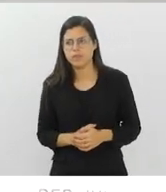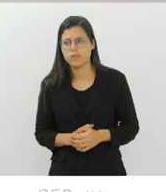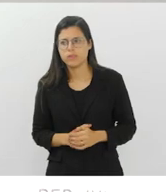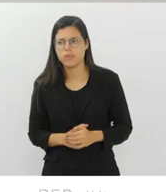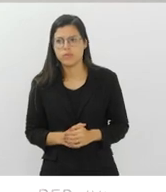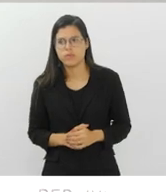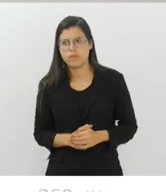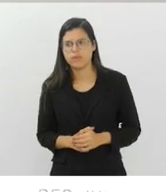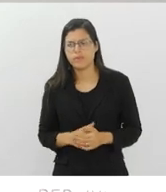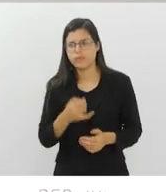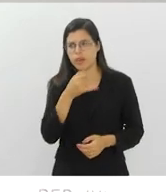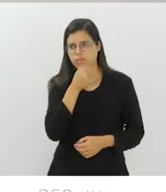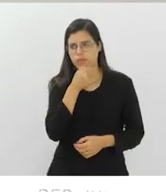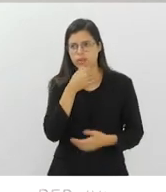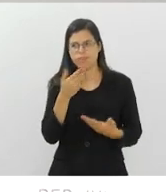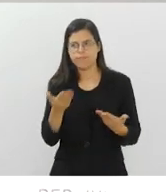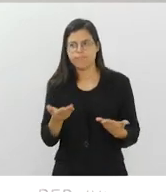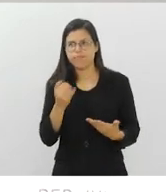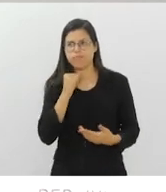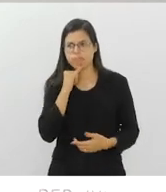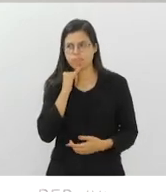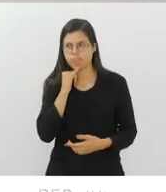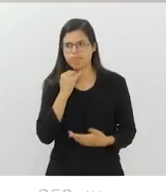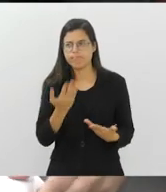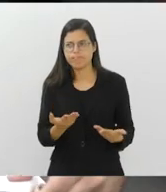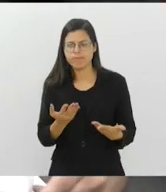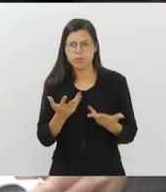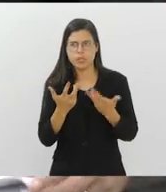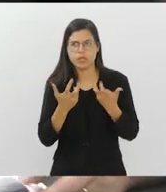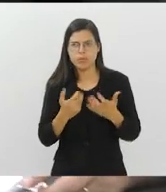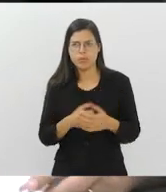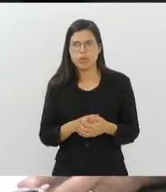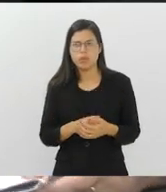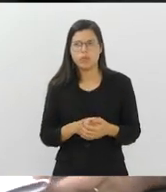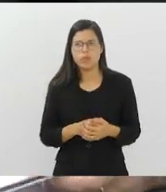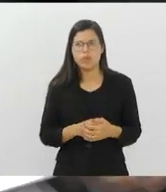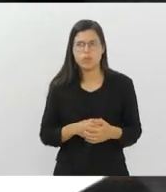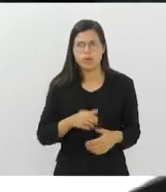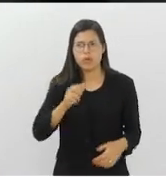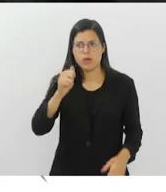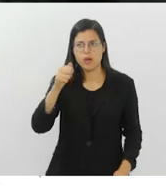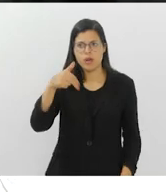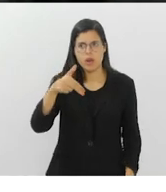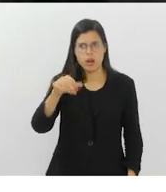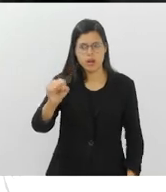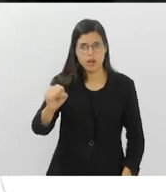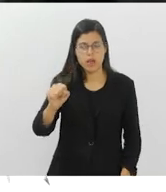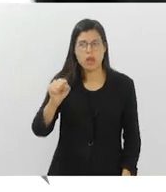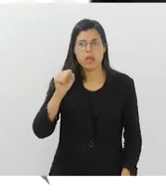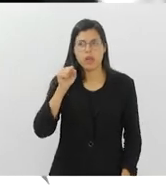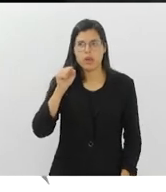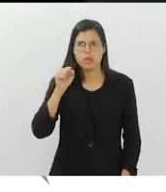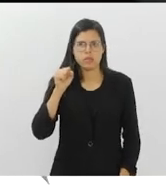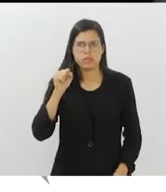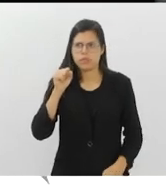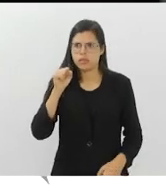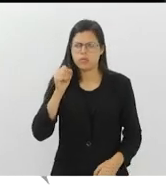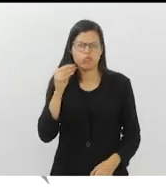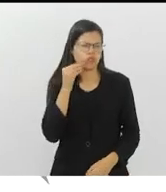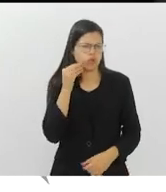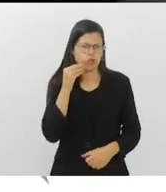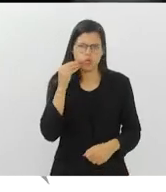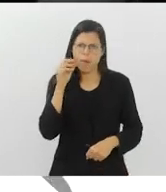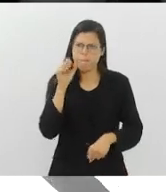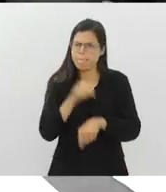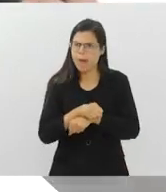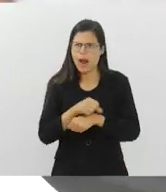pra, primeiro, infelizmente, é o que eu estou vendo. A Agência Nacional de Saúde Suplementar em nenhum momento tentou barrar ou tentou